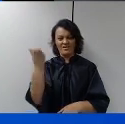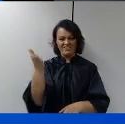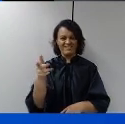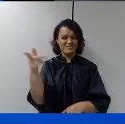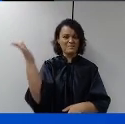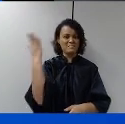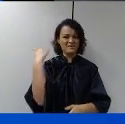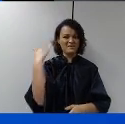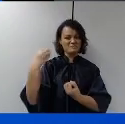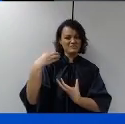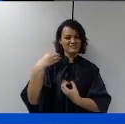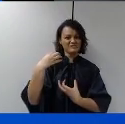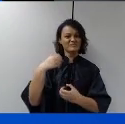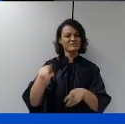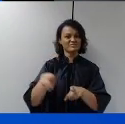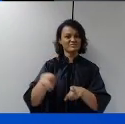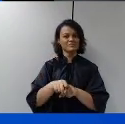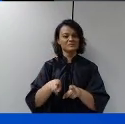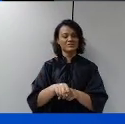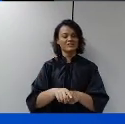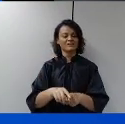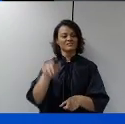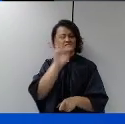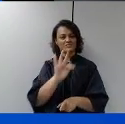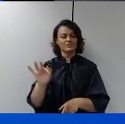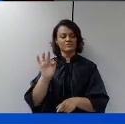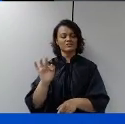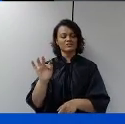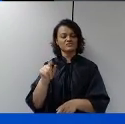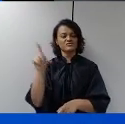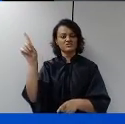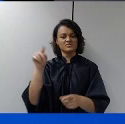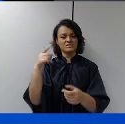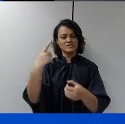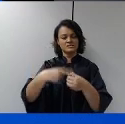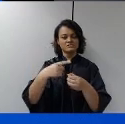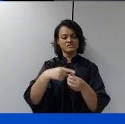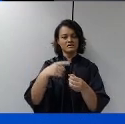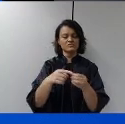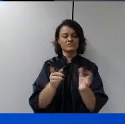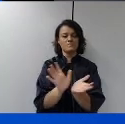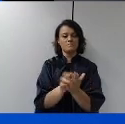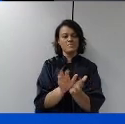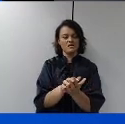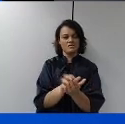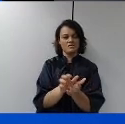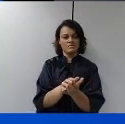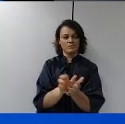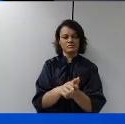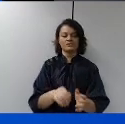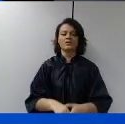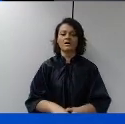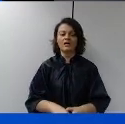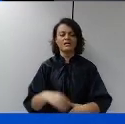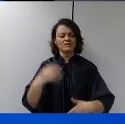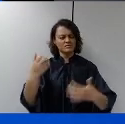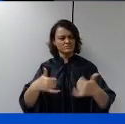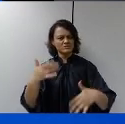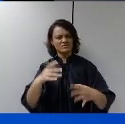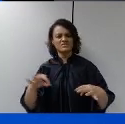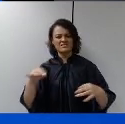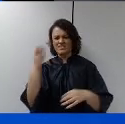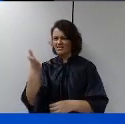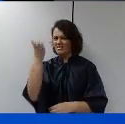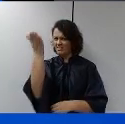de Direito da Universidade Federal de Pernambuco. Foi um destacado advogado, verdadeiro advogado, aquele que